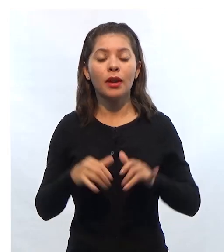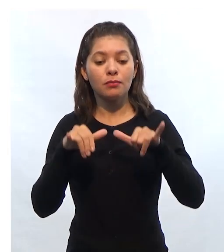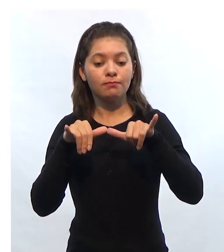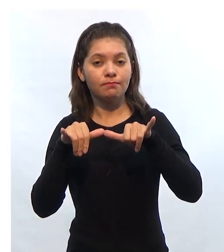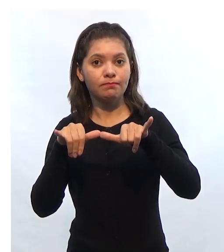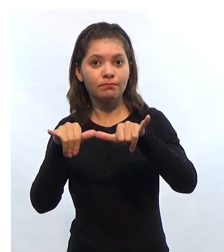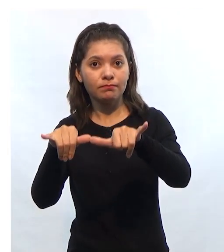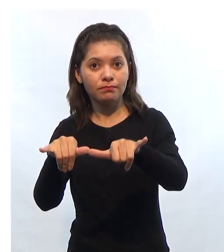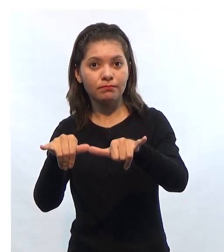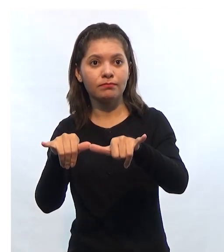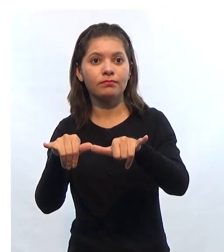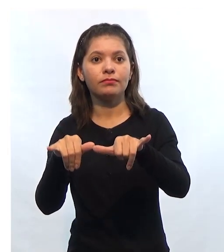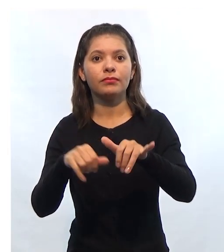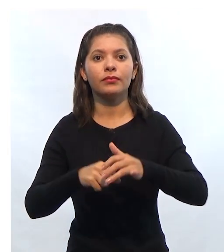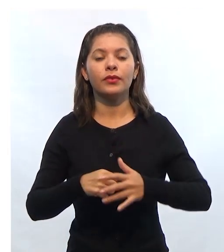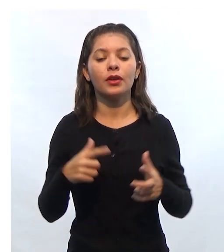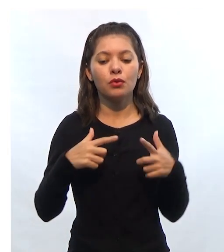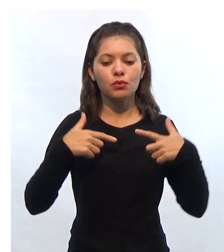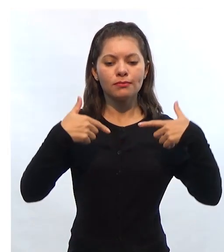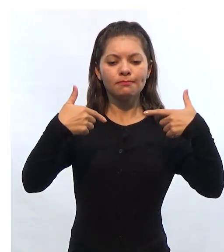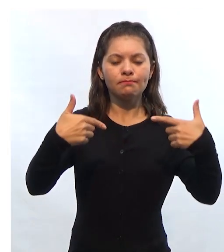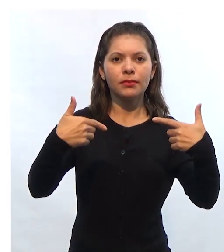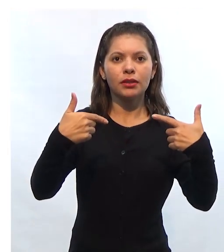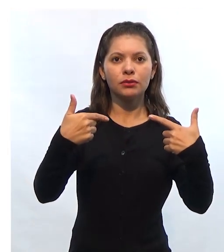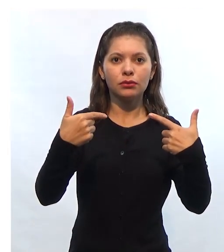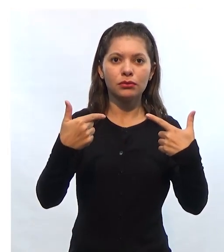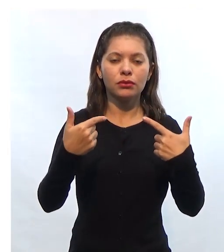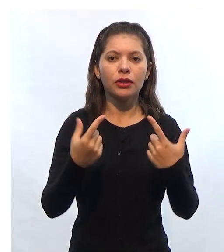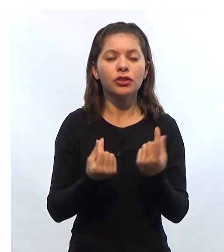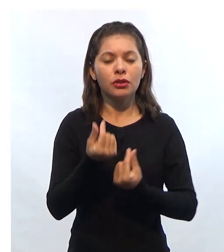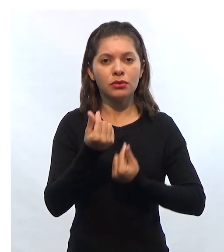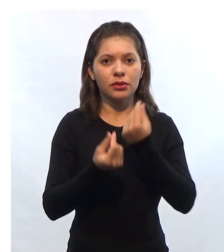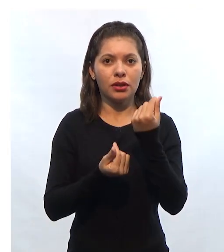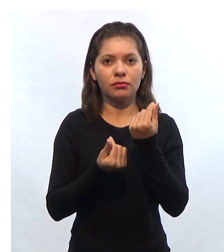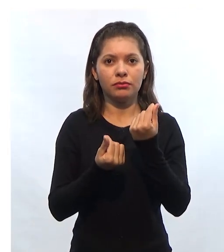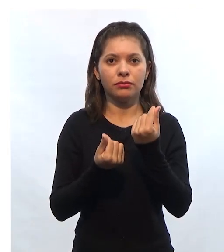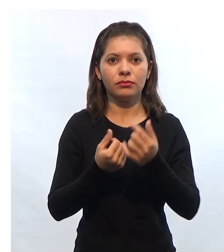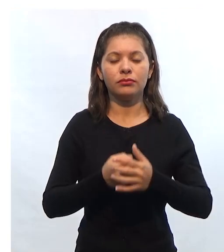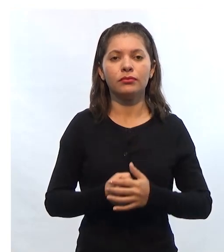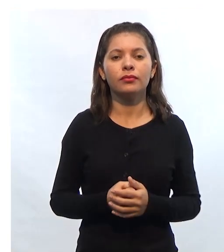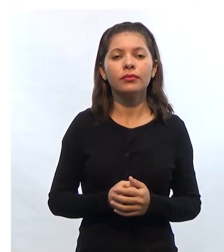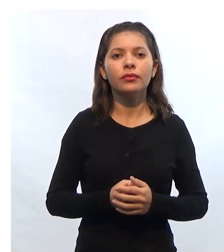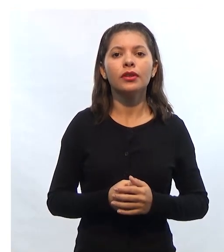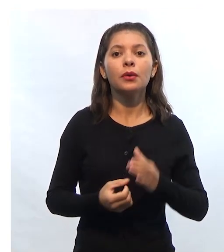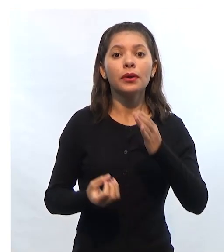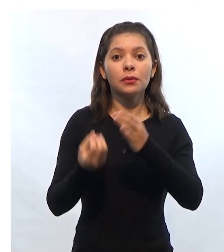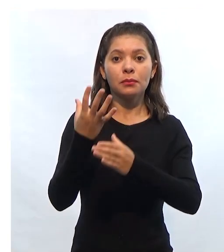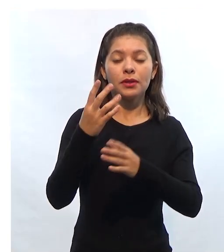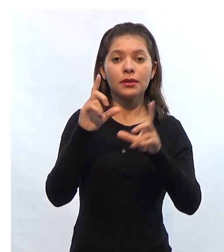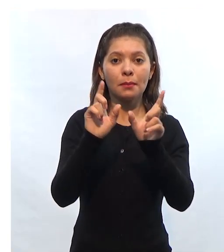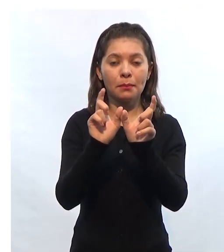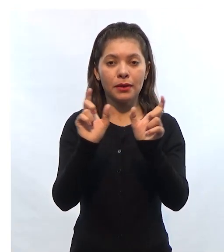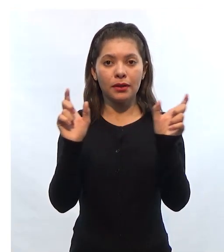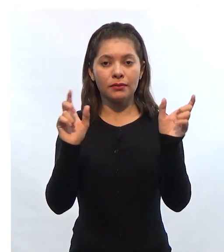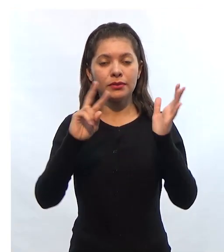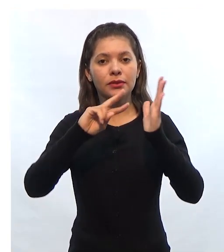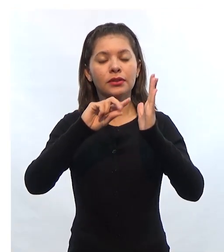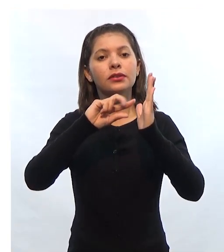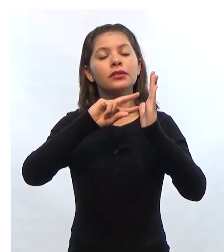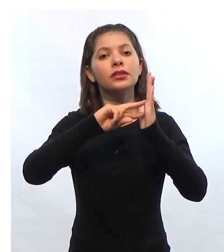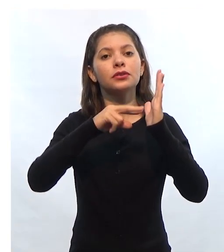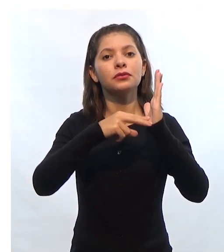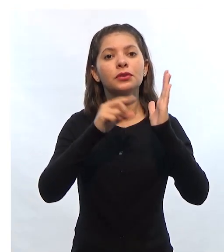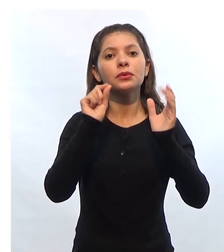mercado e mercare o ato de negociar. Então, daqui deriva a palavra que significa